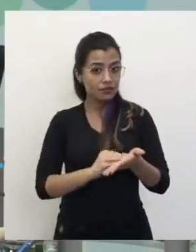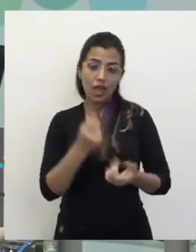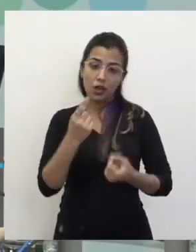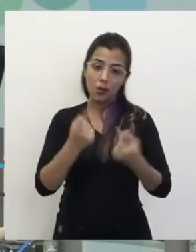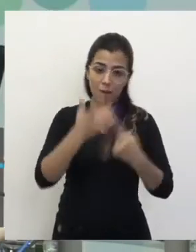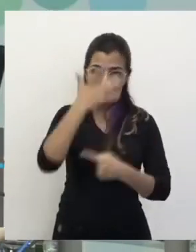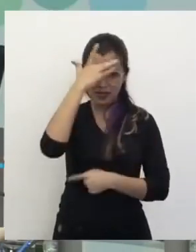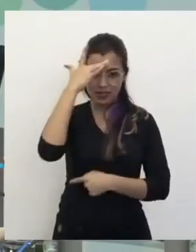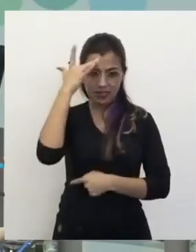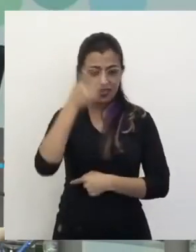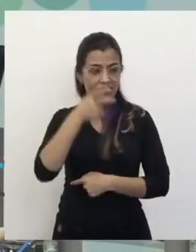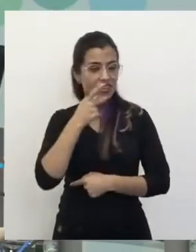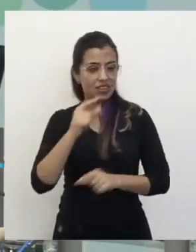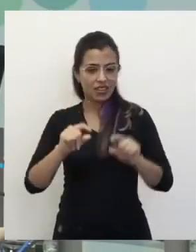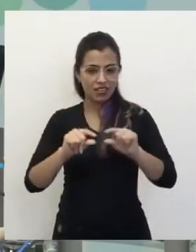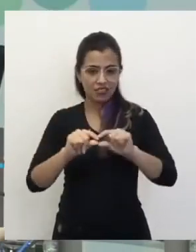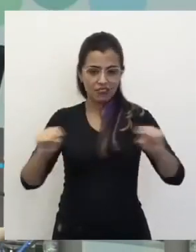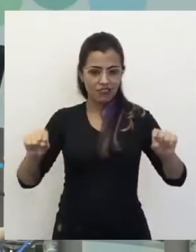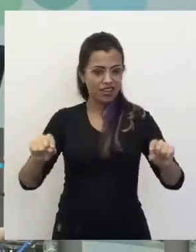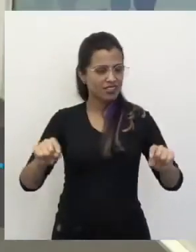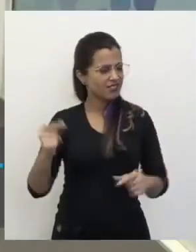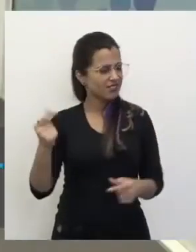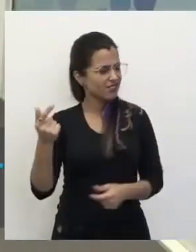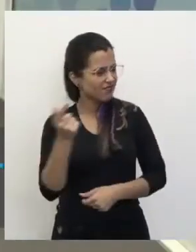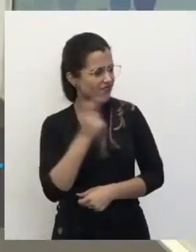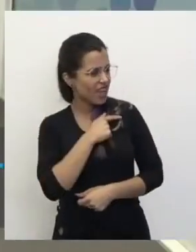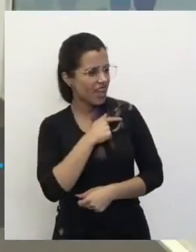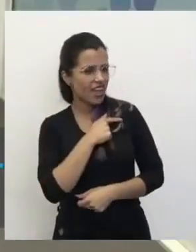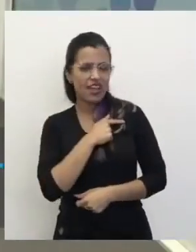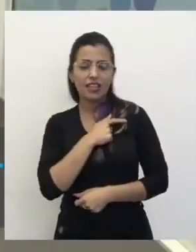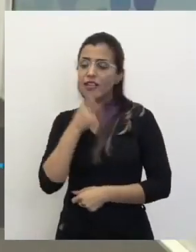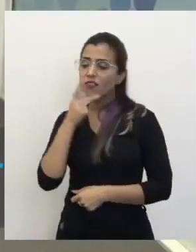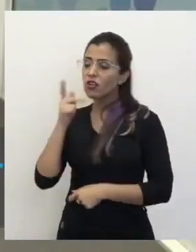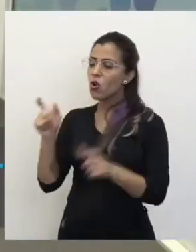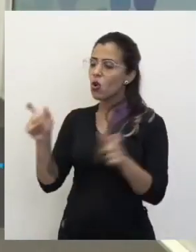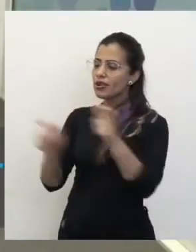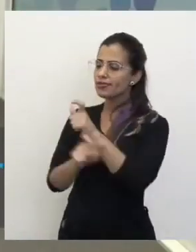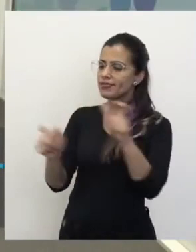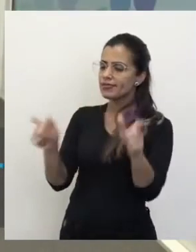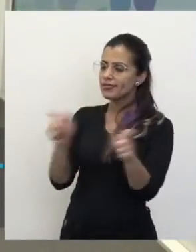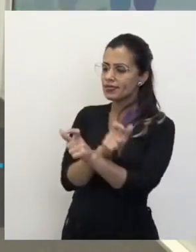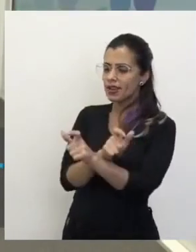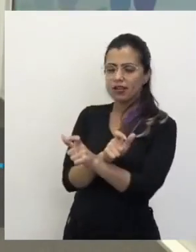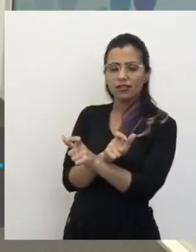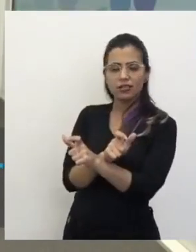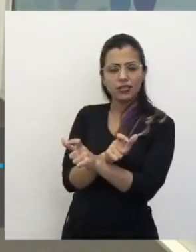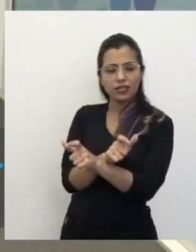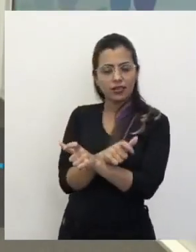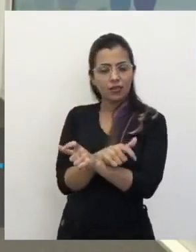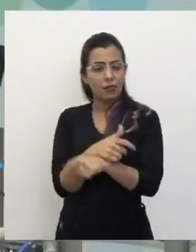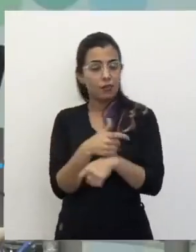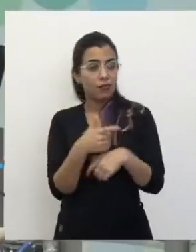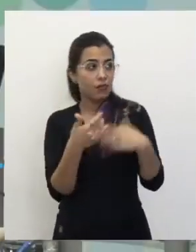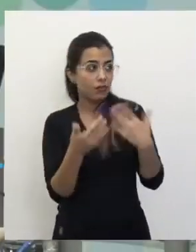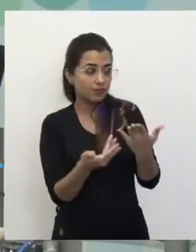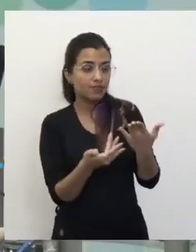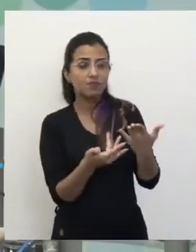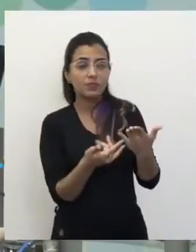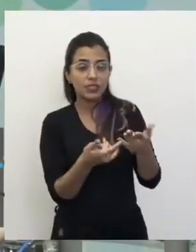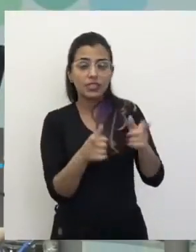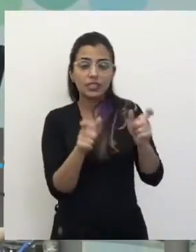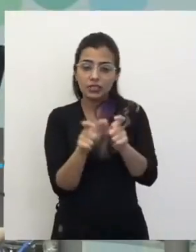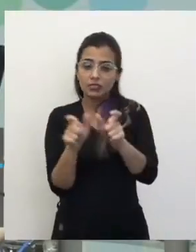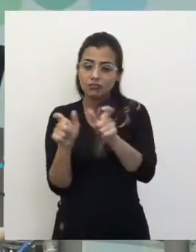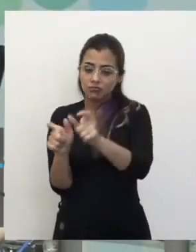tá ridícula essa frase. A Ana Carolina está dizendo que está desorganizado. Não, olha, até que elas estão numa